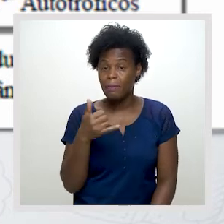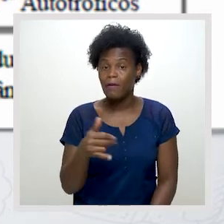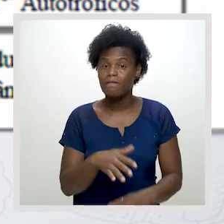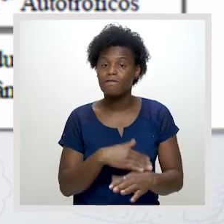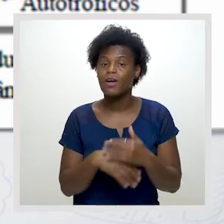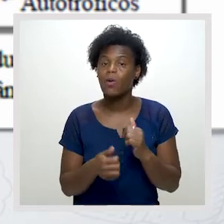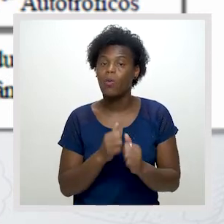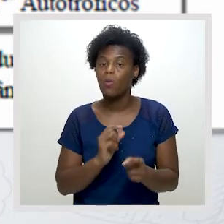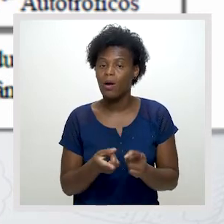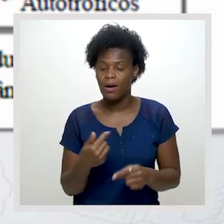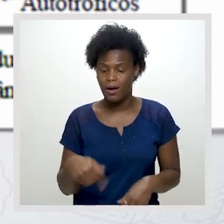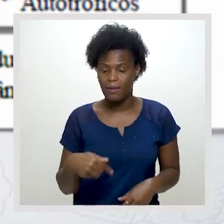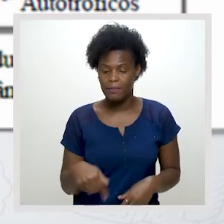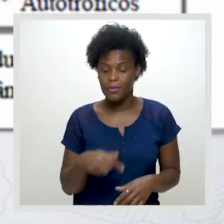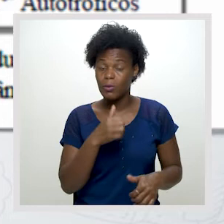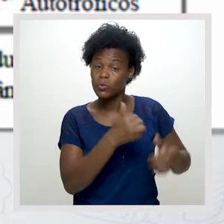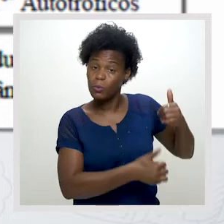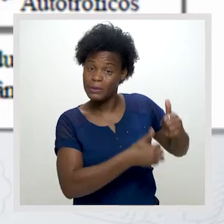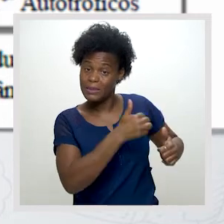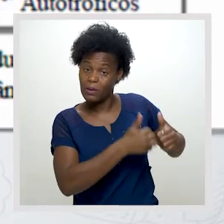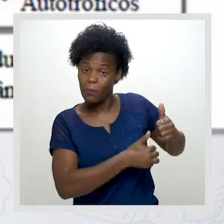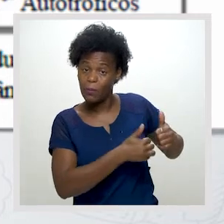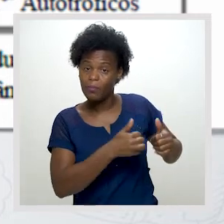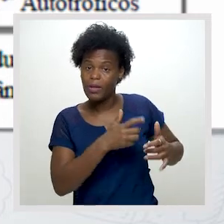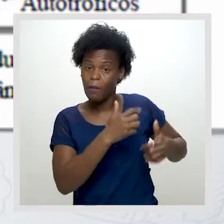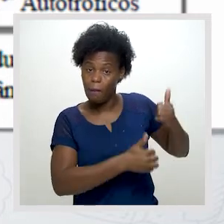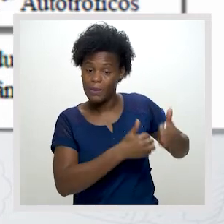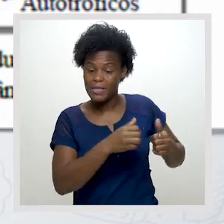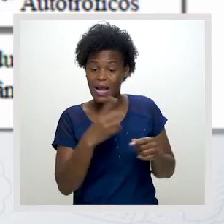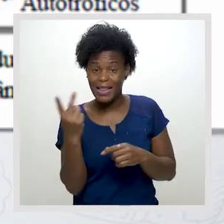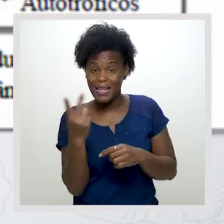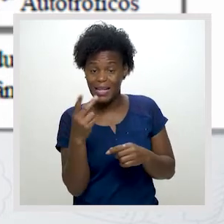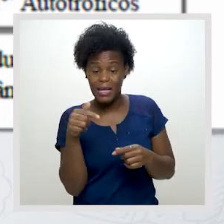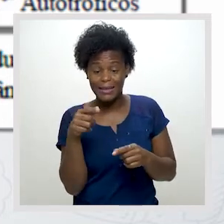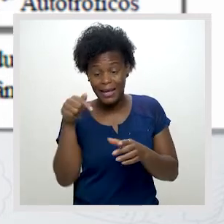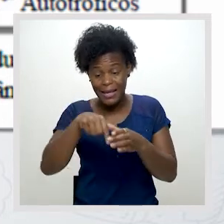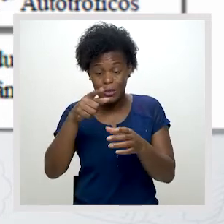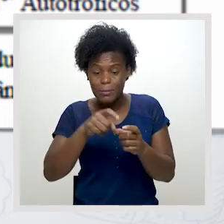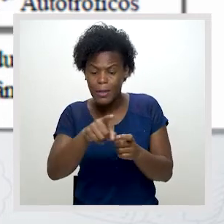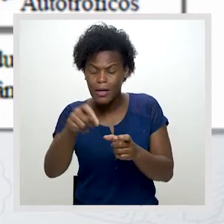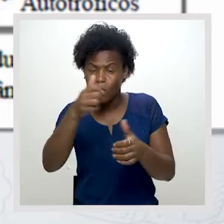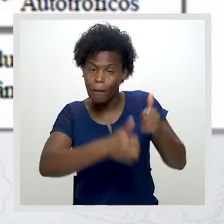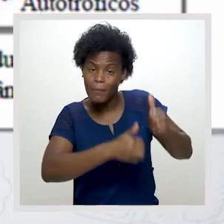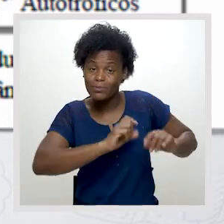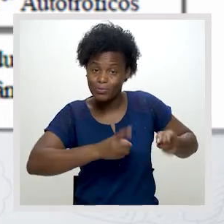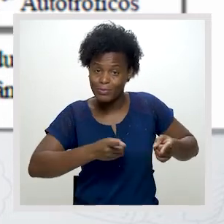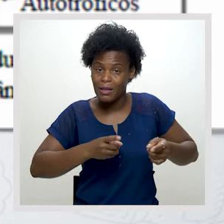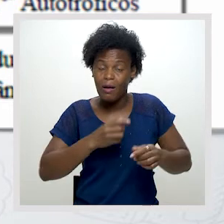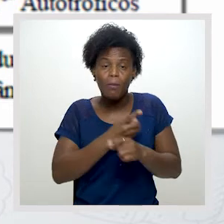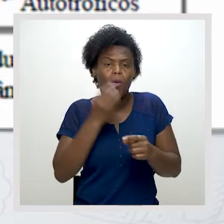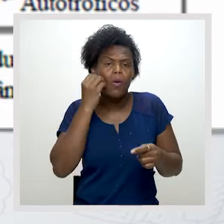que haja competição entre os mesmos. Mas competição de que maneira?